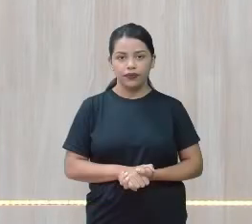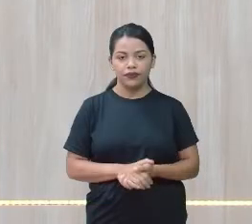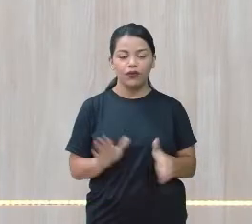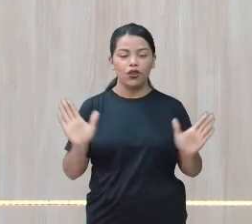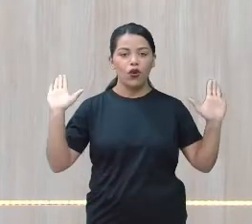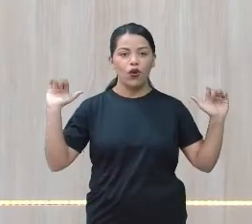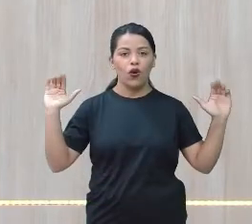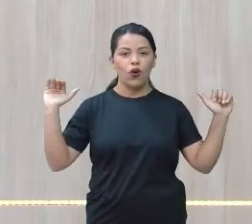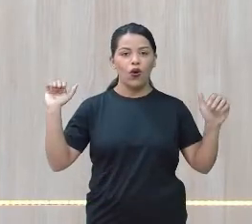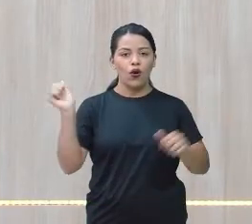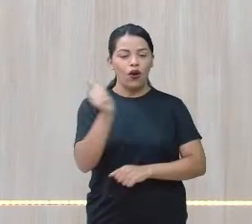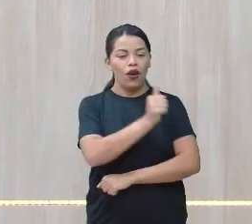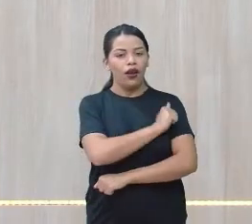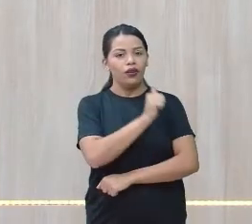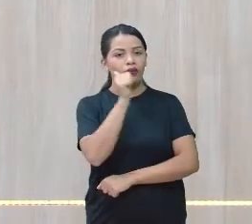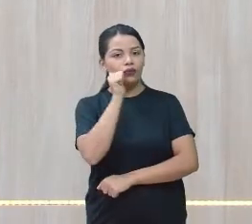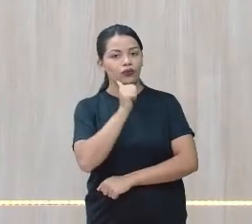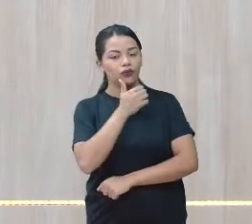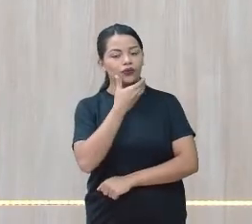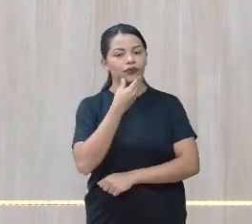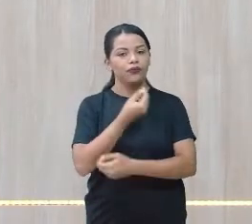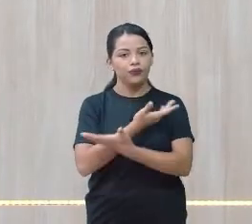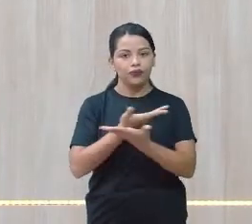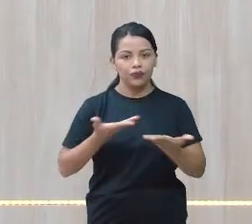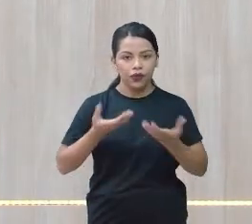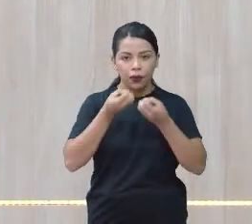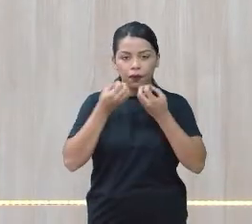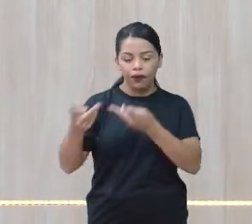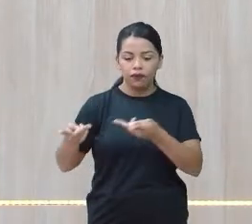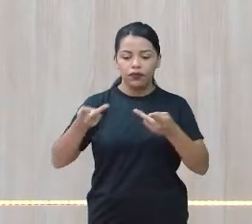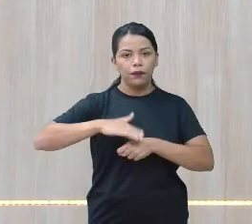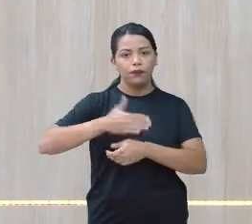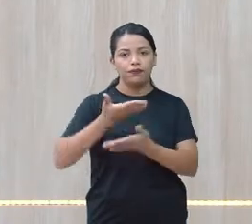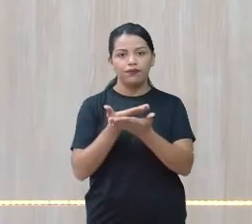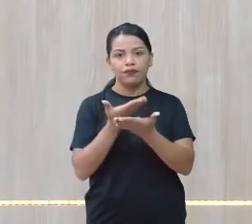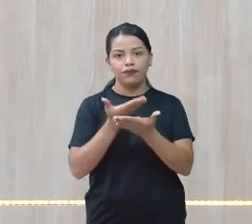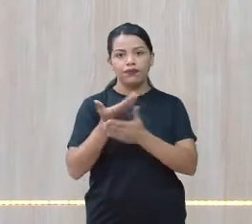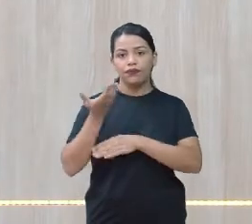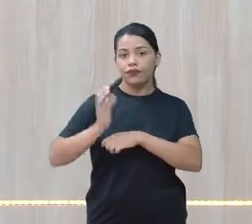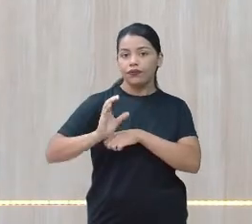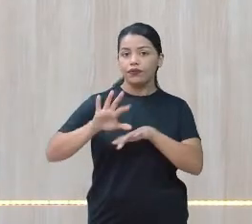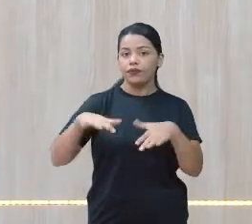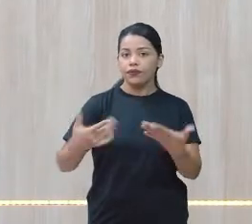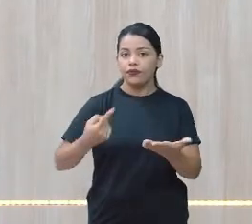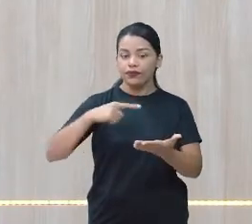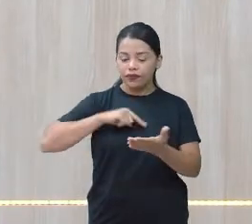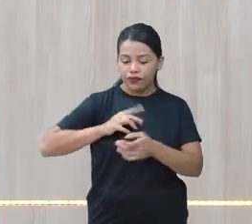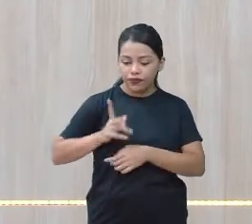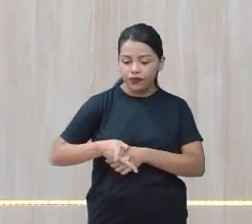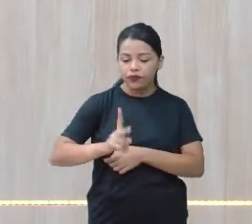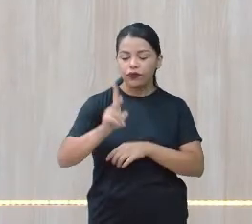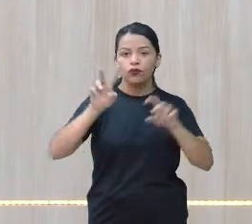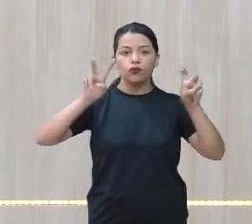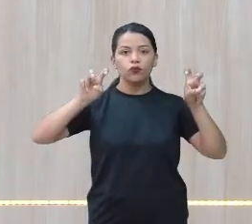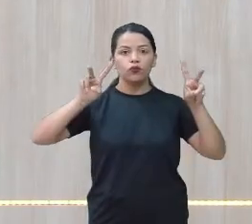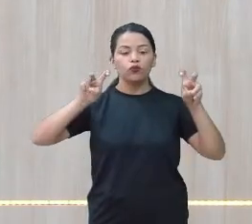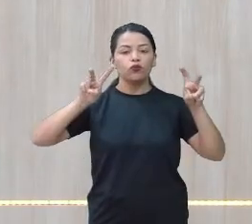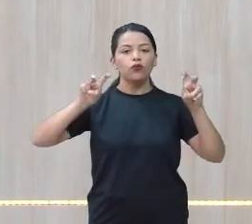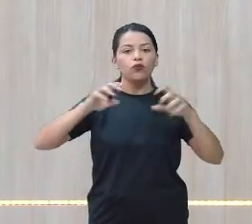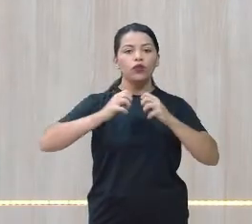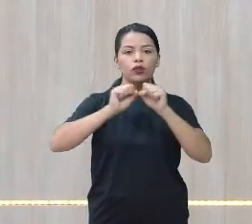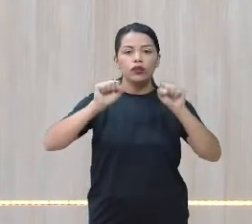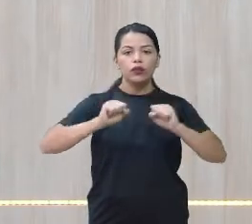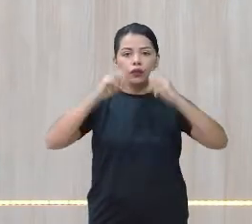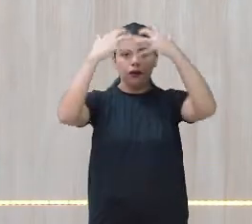Olá, alunos e alunas. Bem-vindo a mais uma aula de ciência. Hoje, em continuação ao estudo do sistema nervoso, nós vamos ver